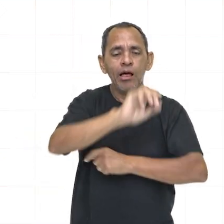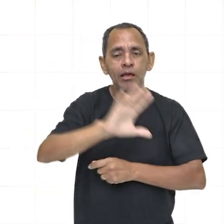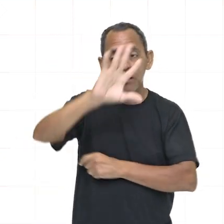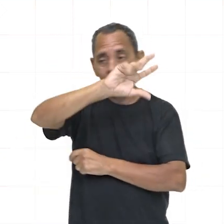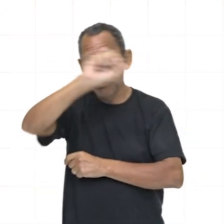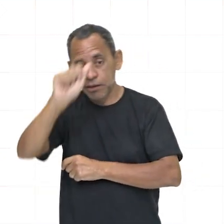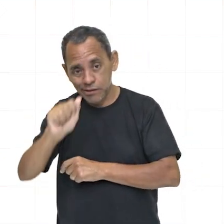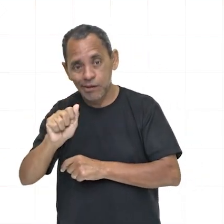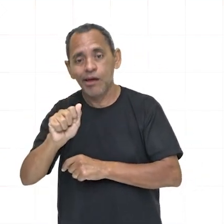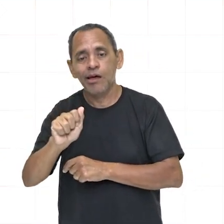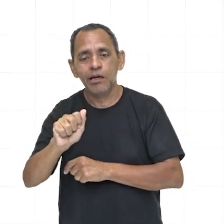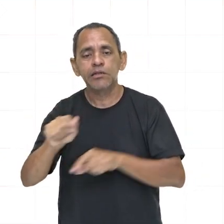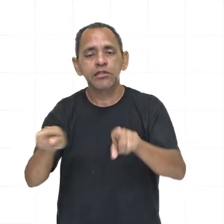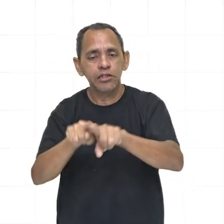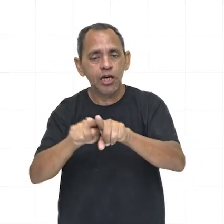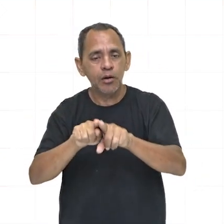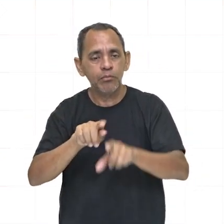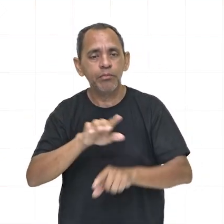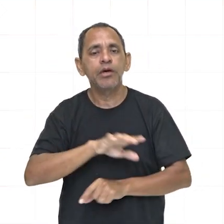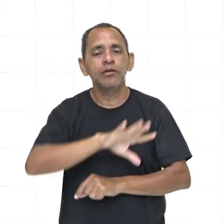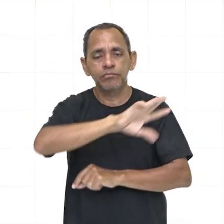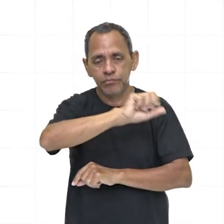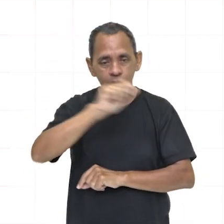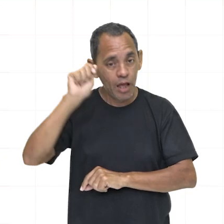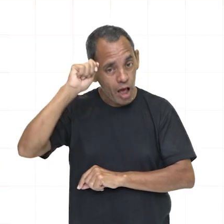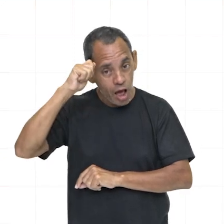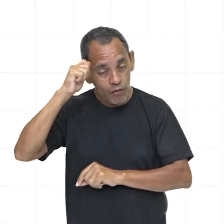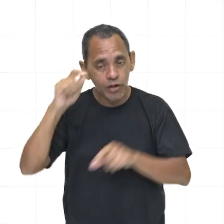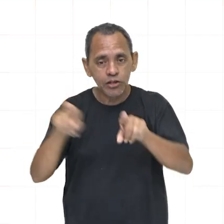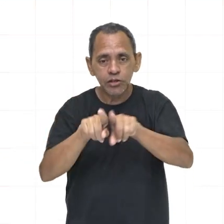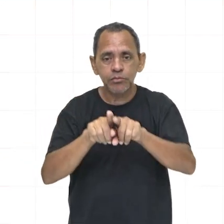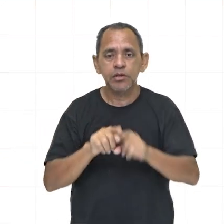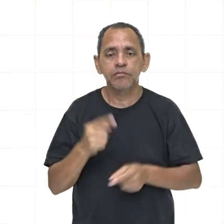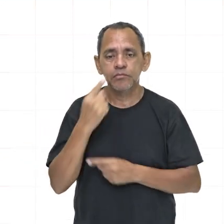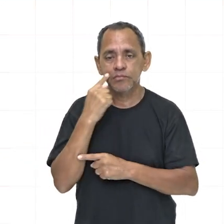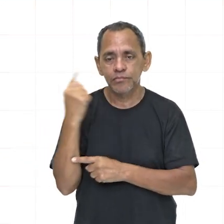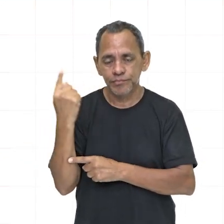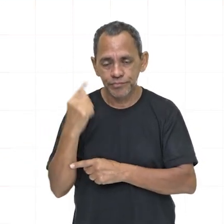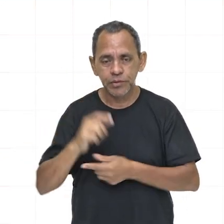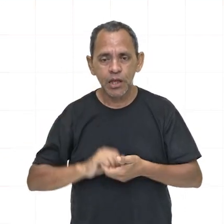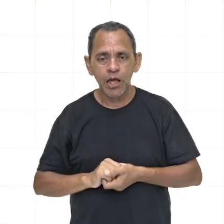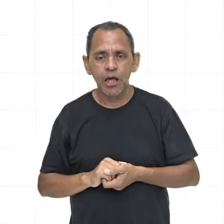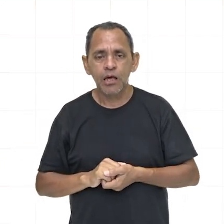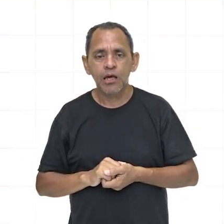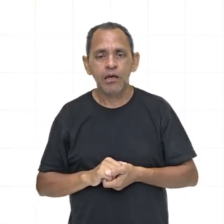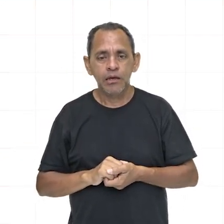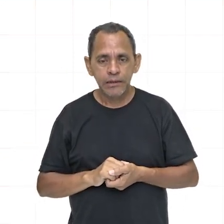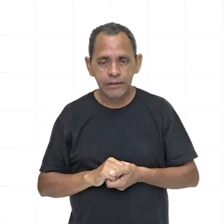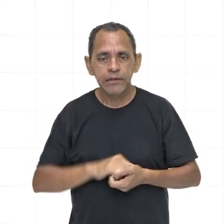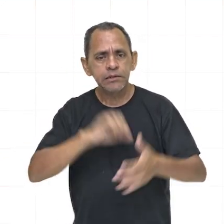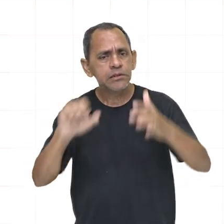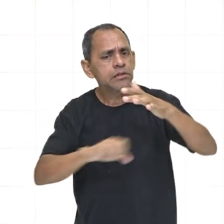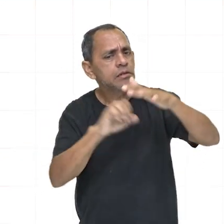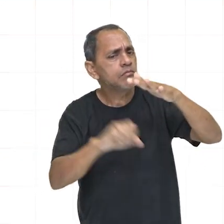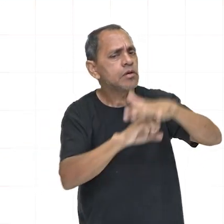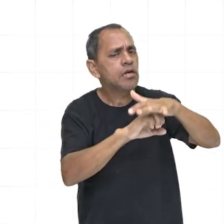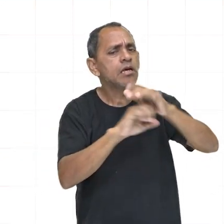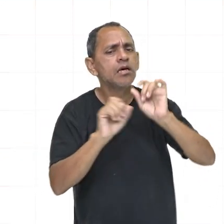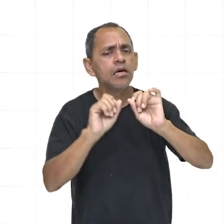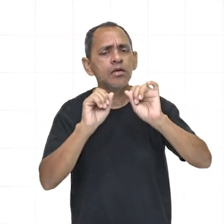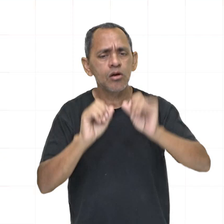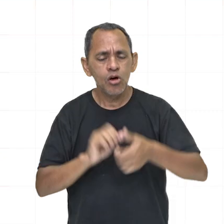nome disso, então, ou a esses empreendimentos, ficaram conhecidos